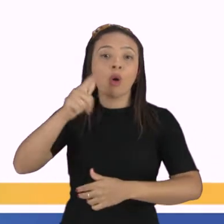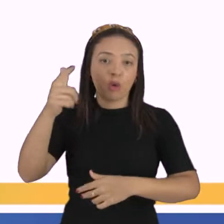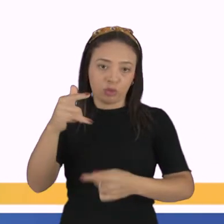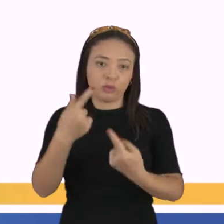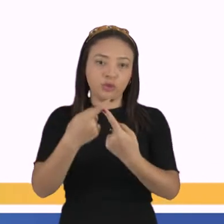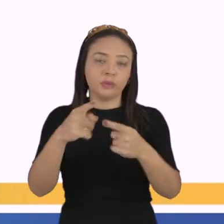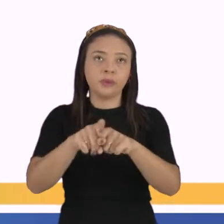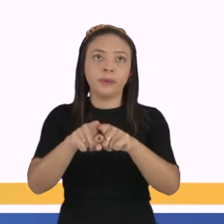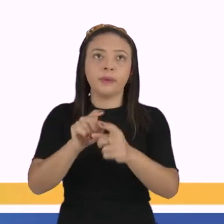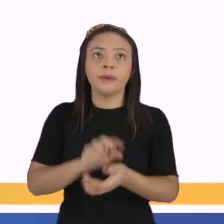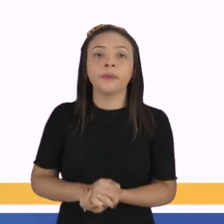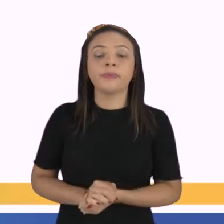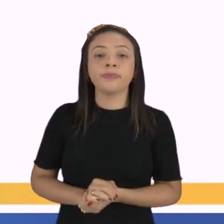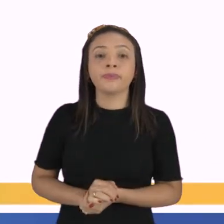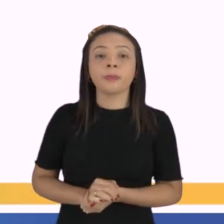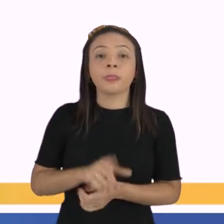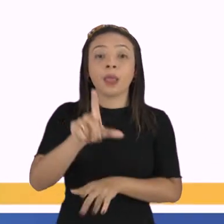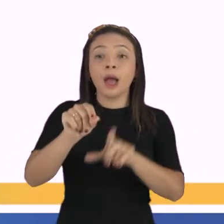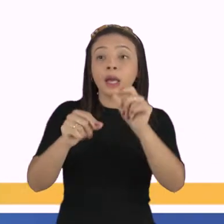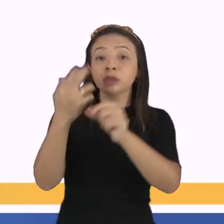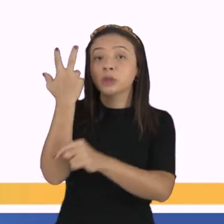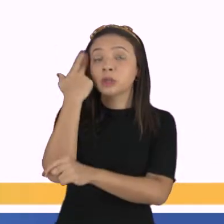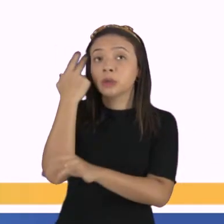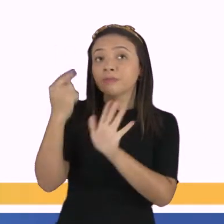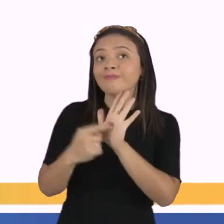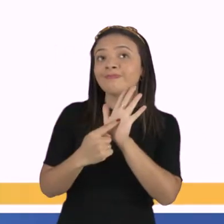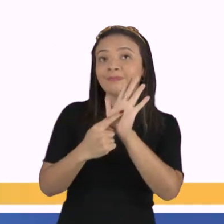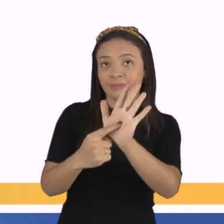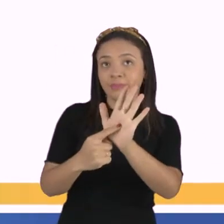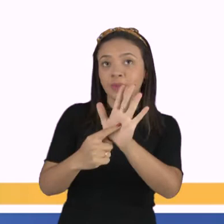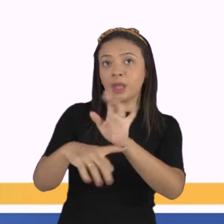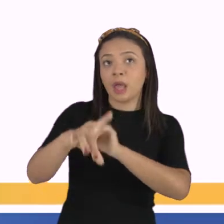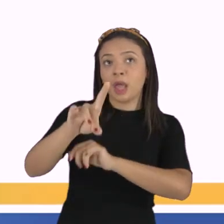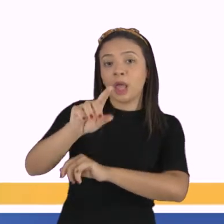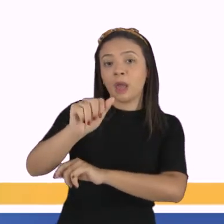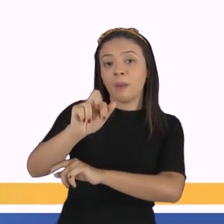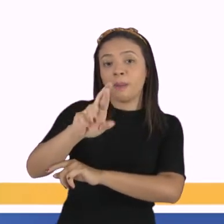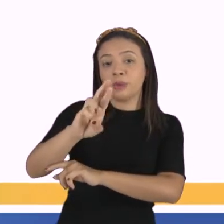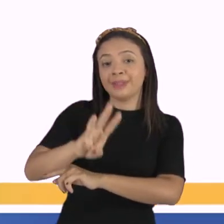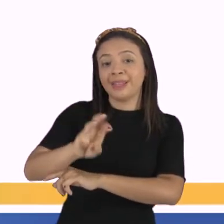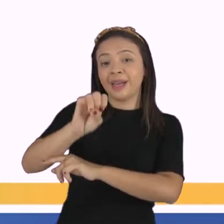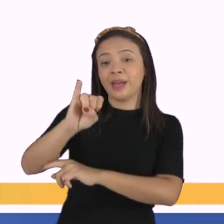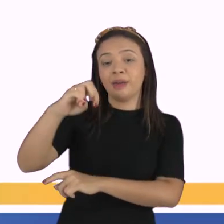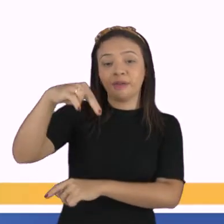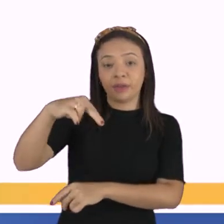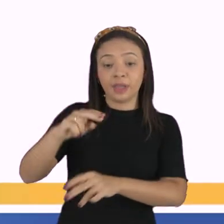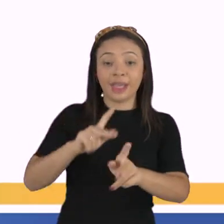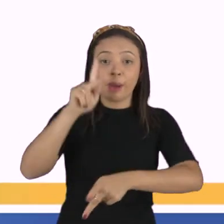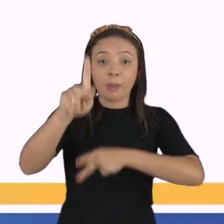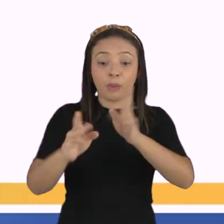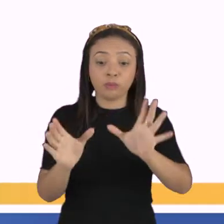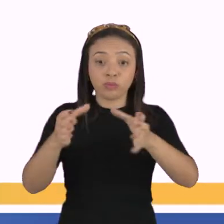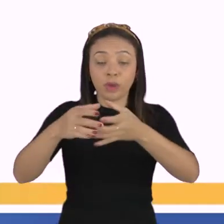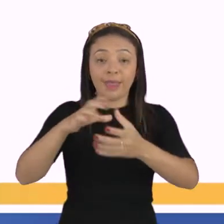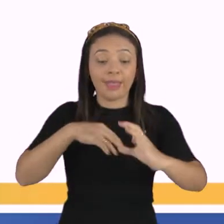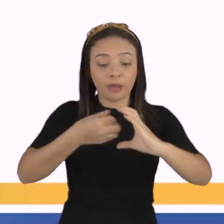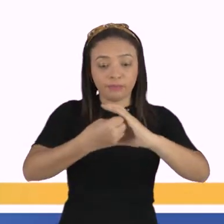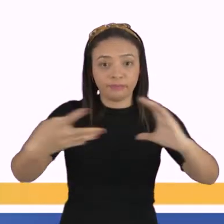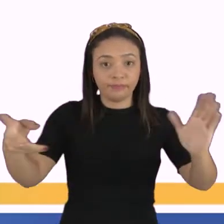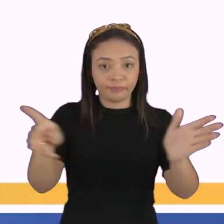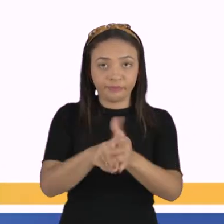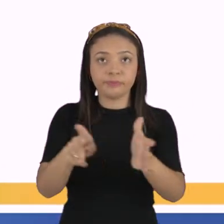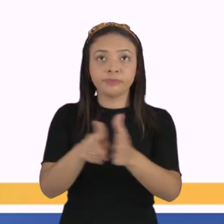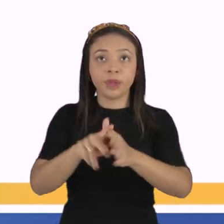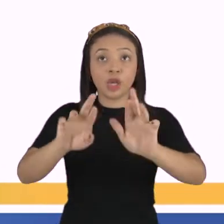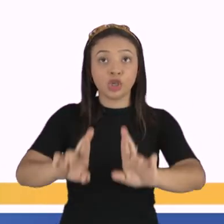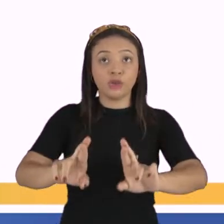Bom, a seleção natural ela foi proposta por Charles Darwin, onde as populações apresentam características diferentes, as quais